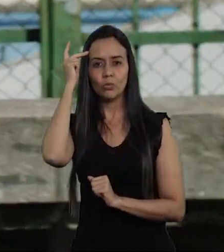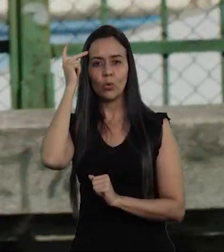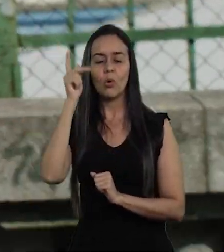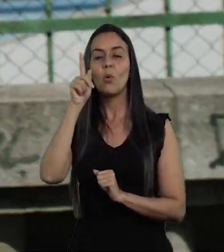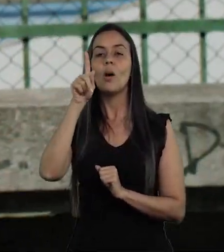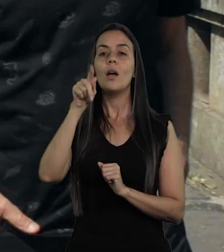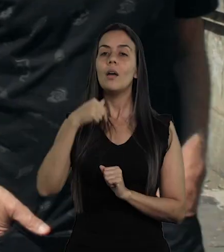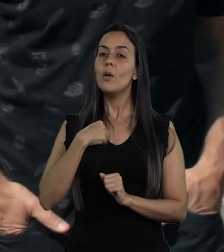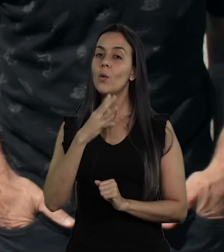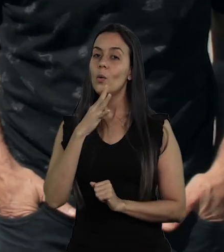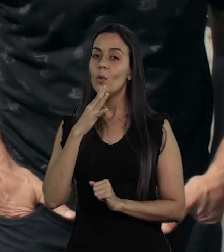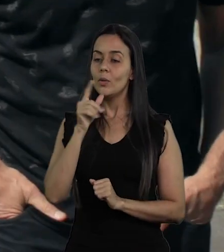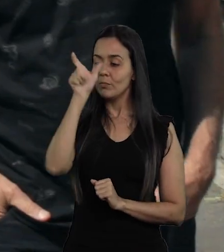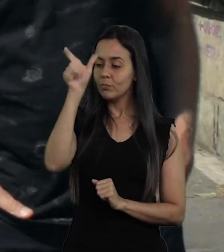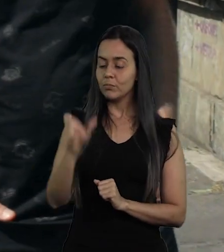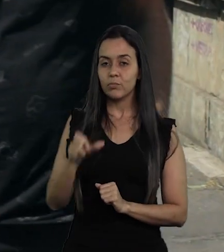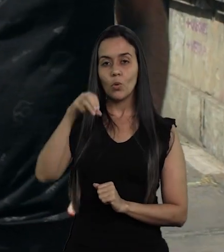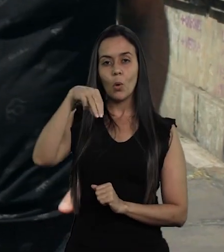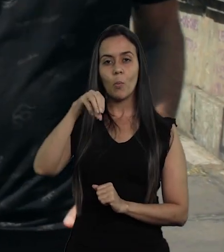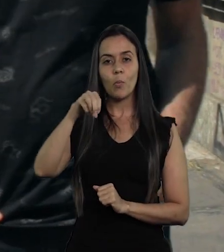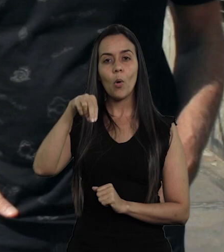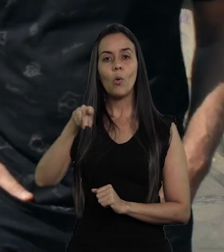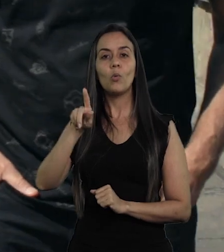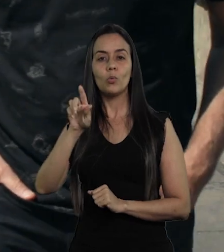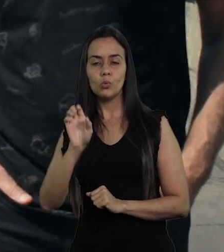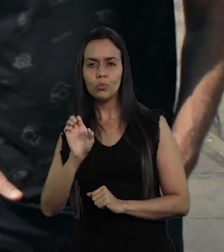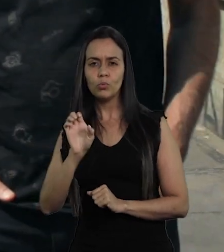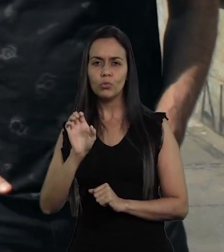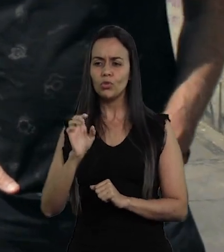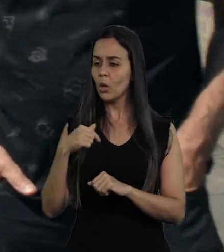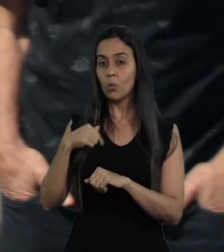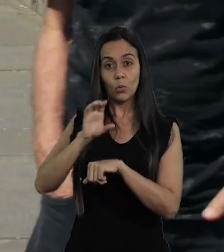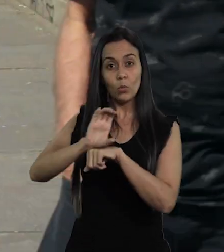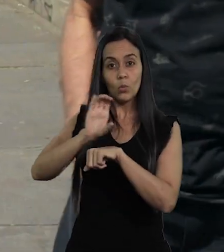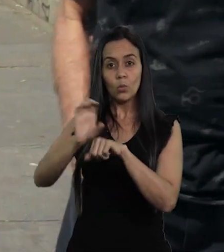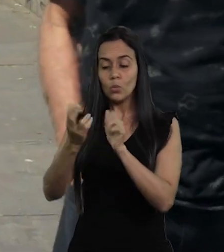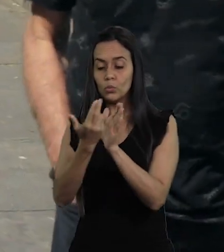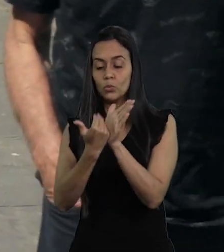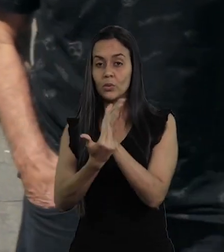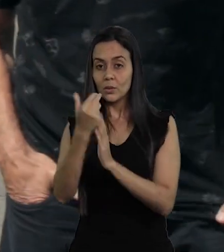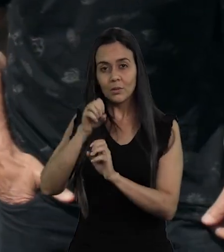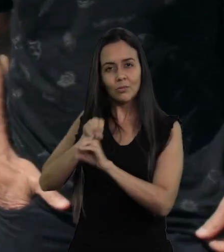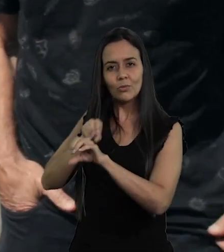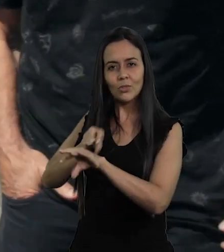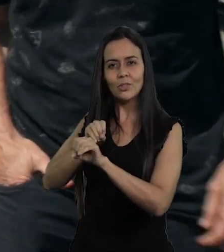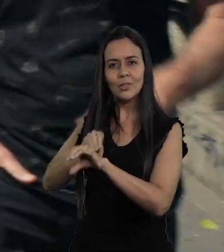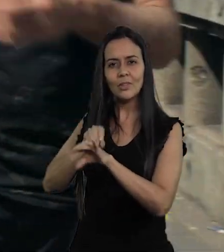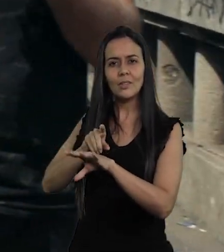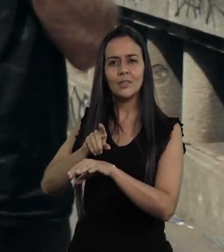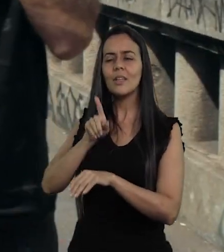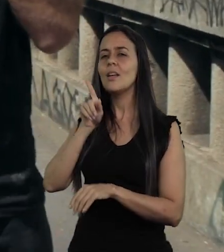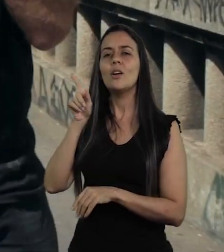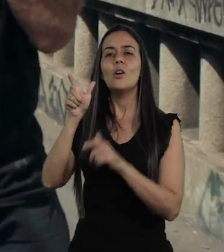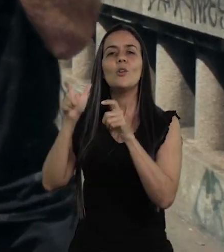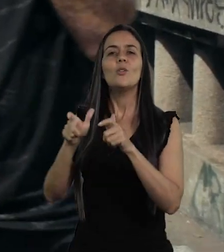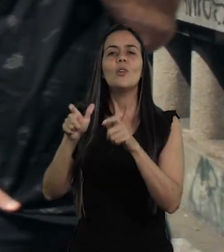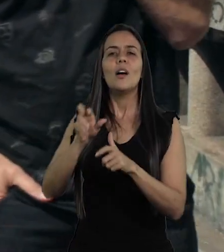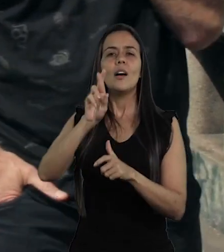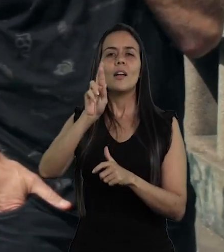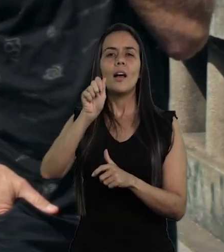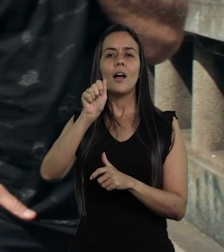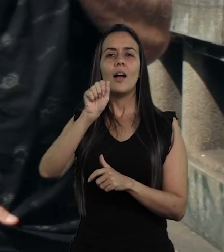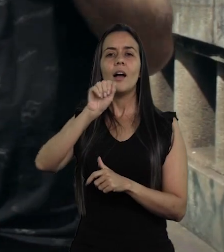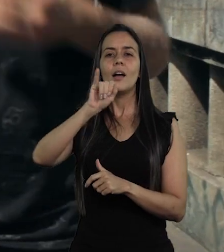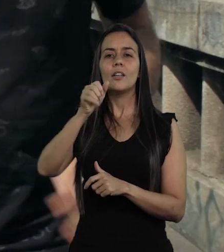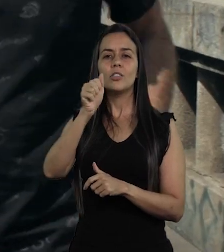que eu conheci num palácio no Rajastão. Estava dando um curso de desenho num palácio no Rajastão, você imagina. Eu